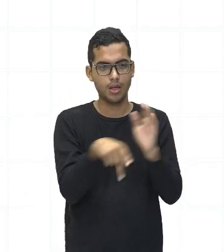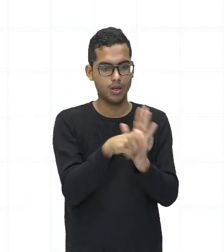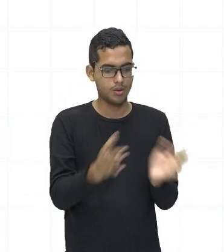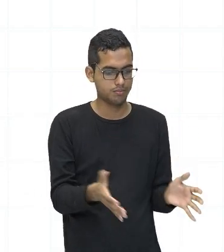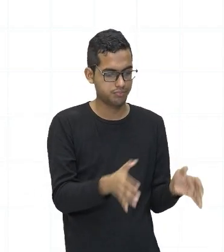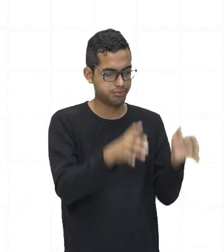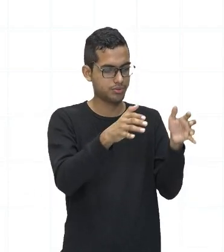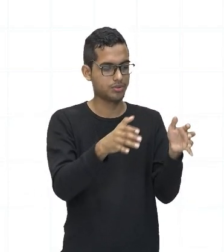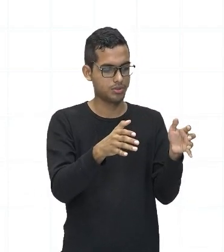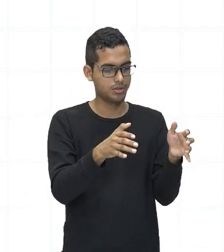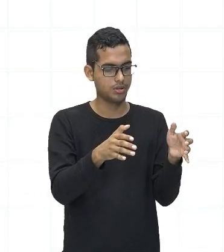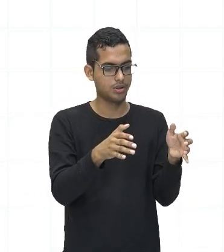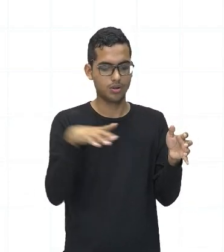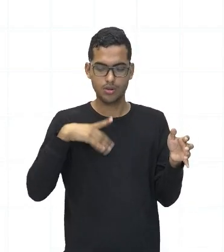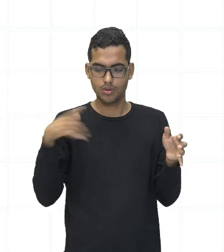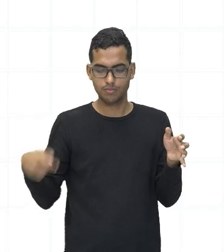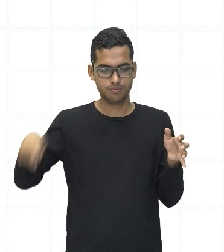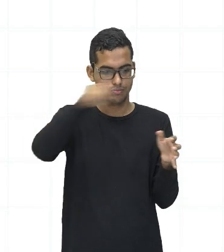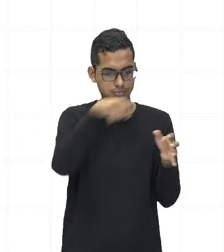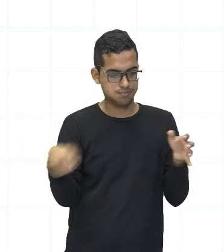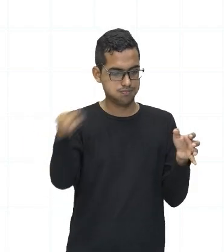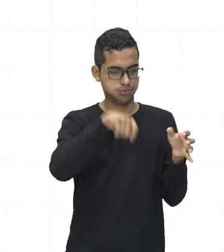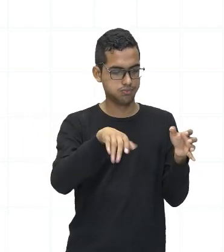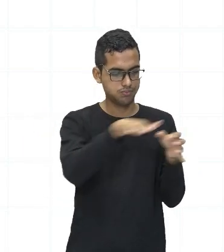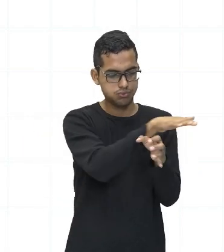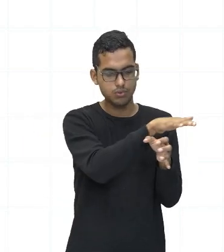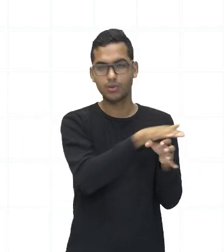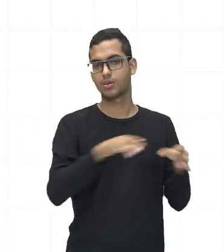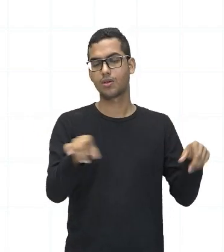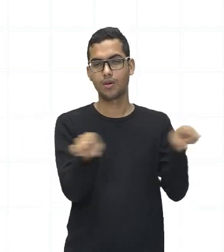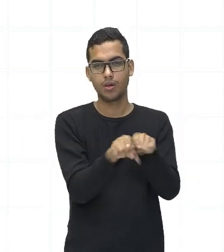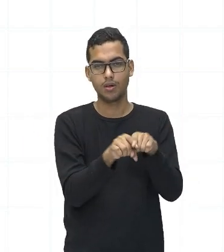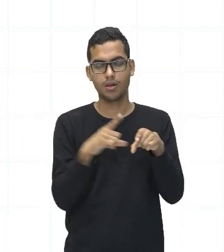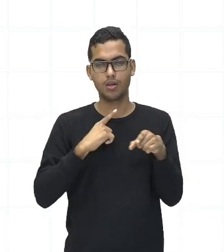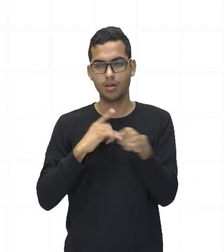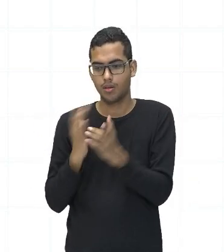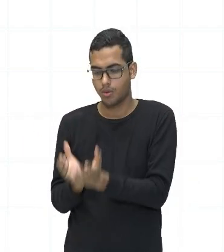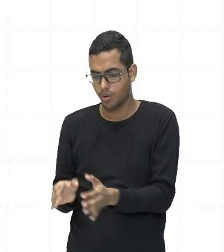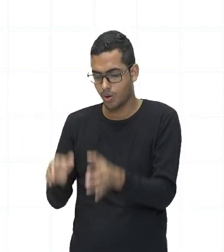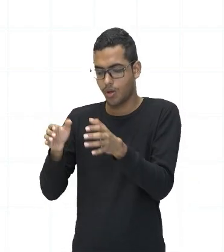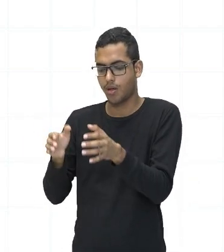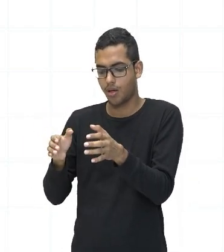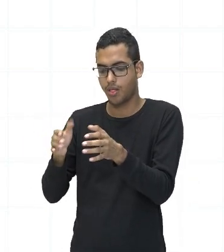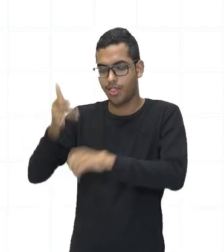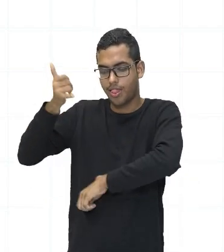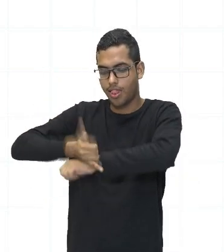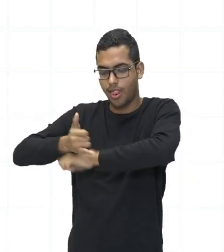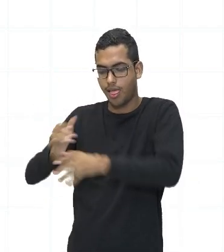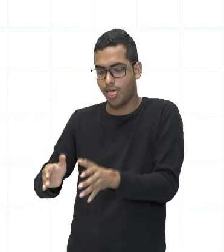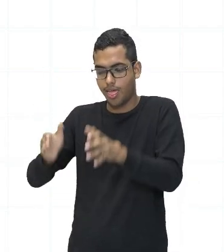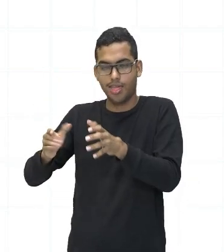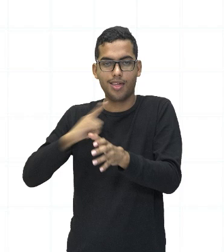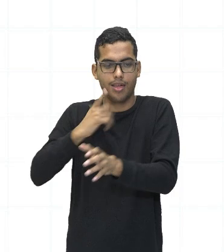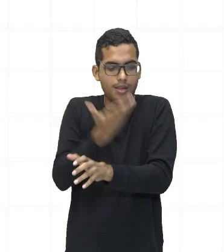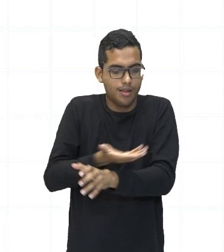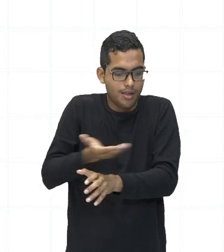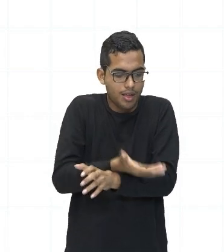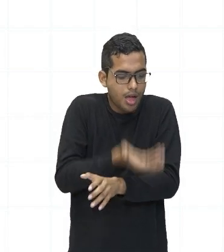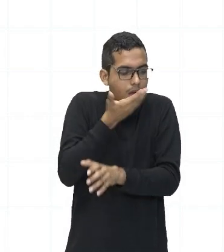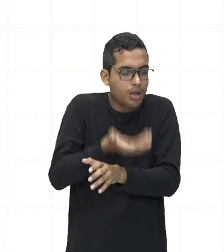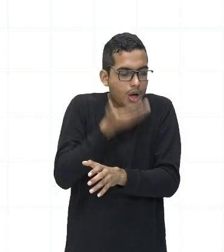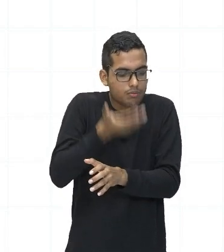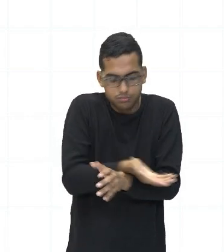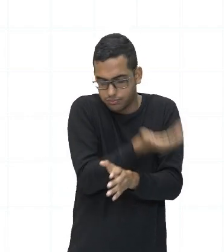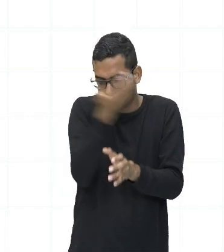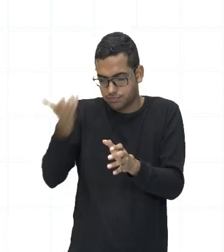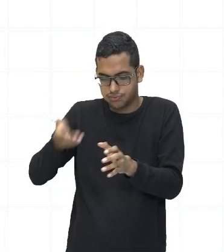é? Encher a lata com farinha, por exemplo. Tudo isso é encher, tornar cheio. E é o primeiro